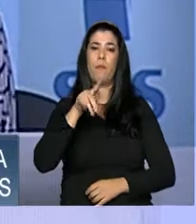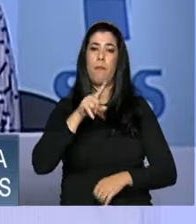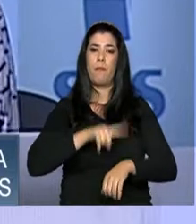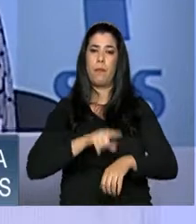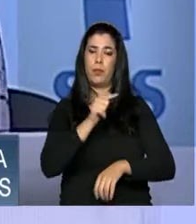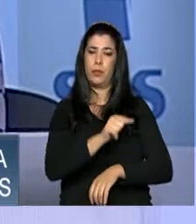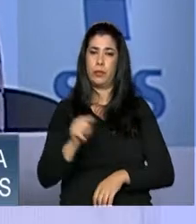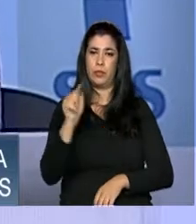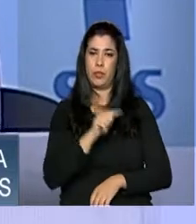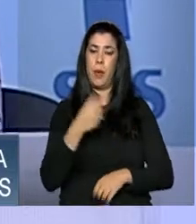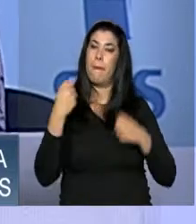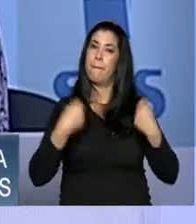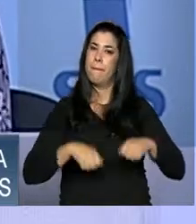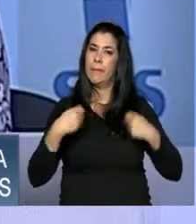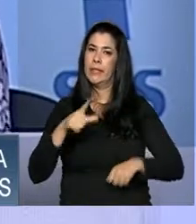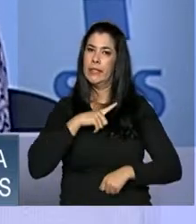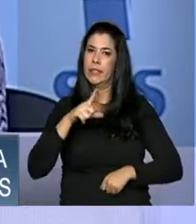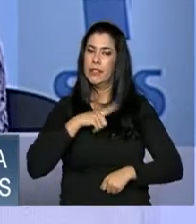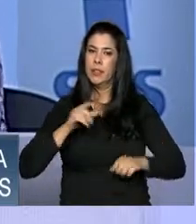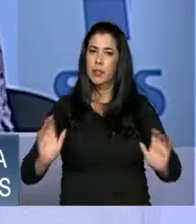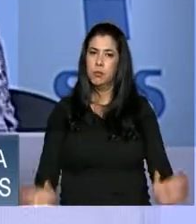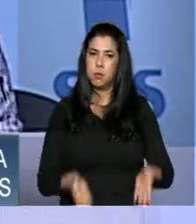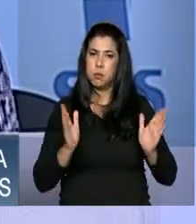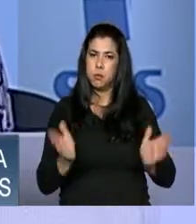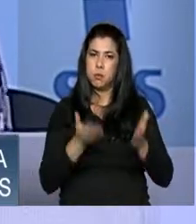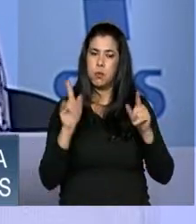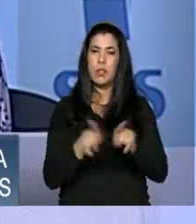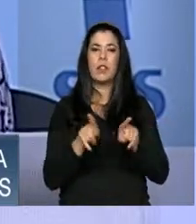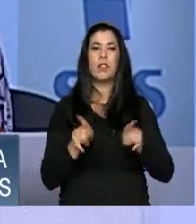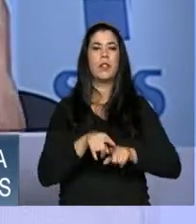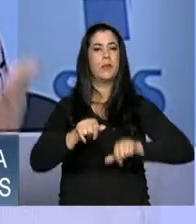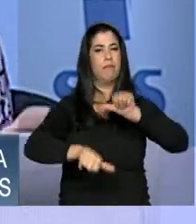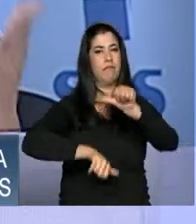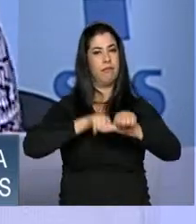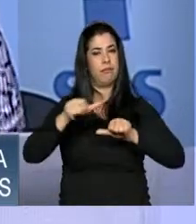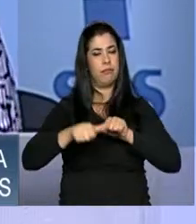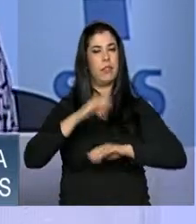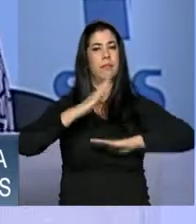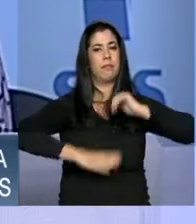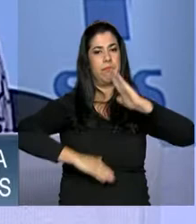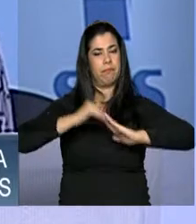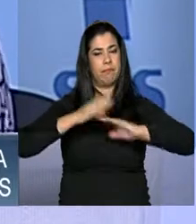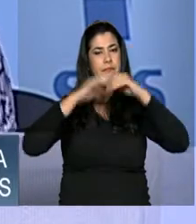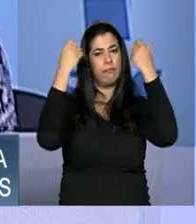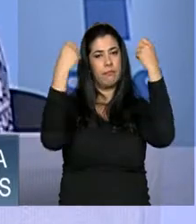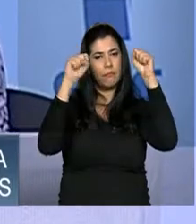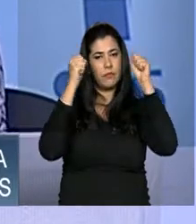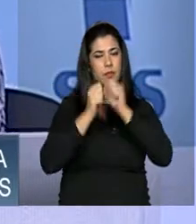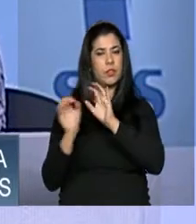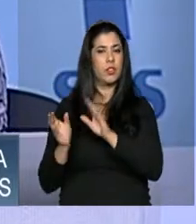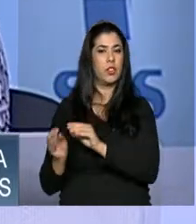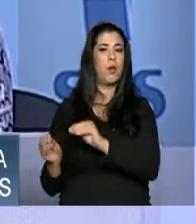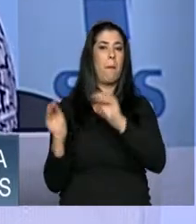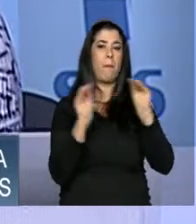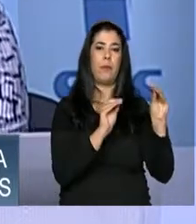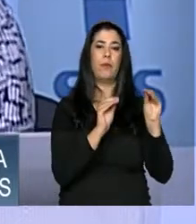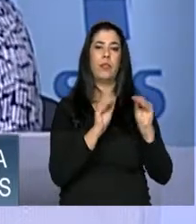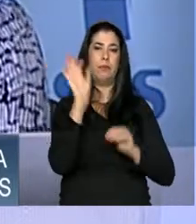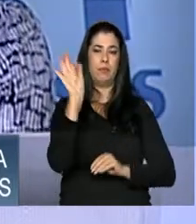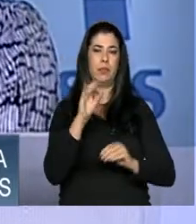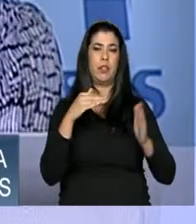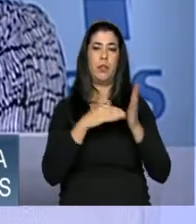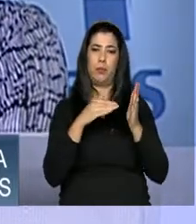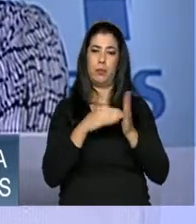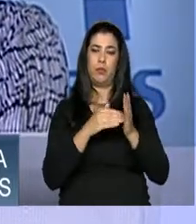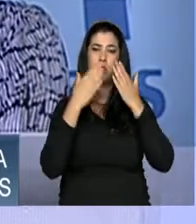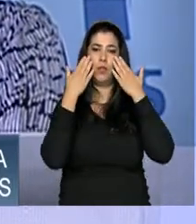ele precisa de um estímulo um pouco maior aí para se tornar ativo, e aí a gente sai dessa estatística. E, por fim,